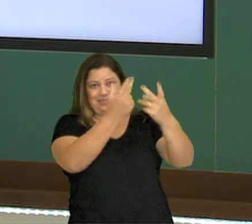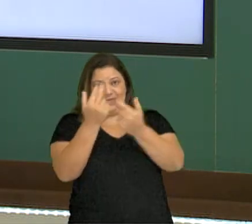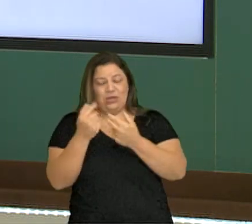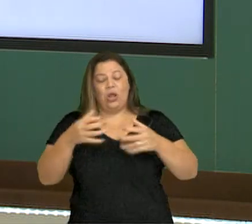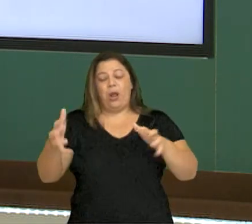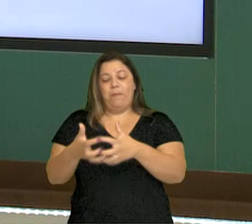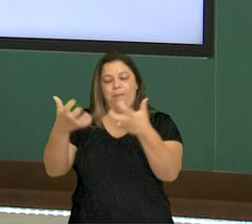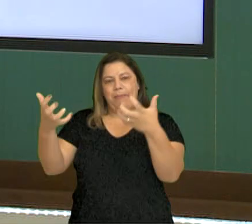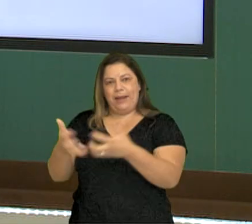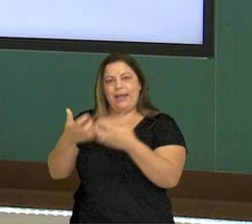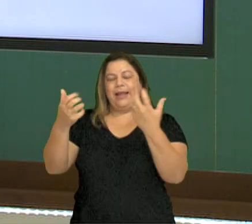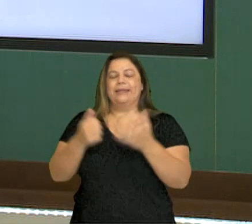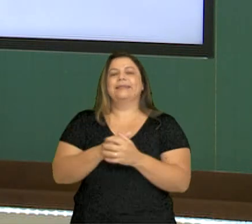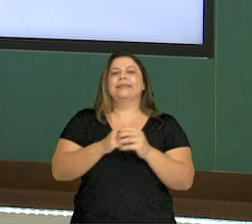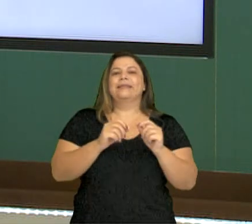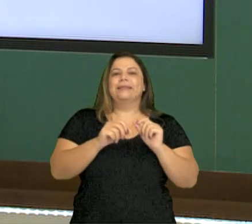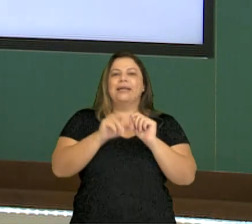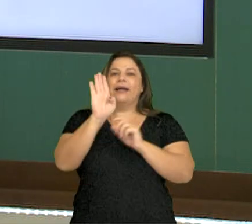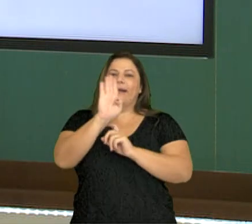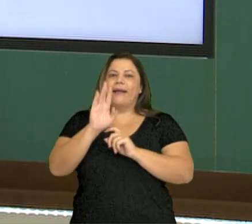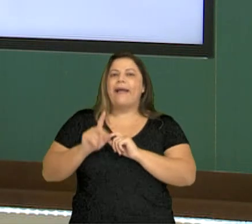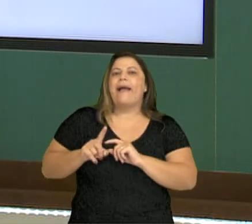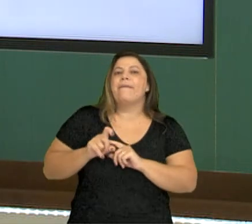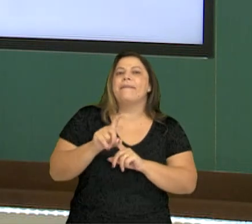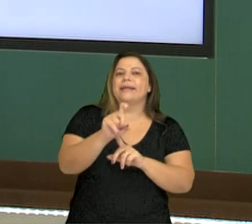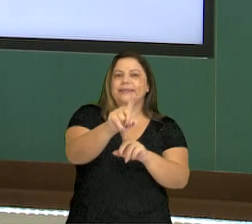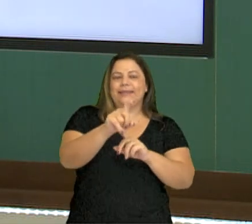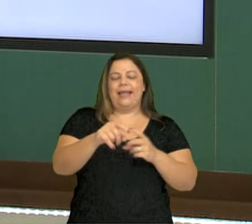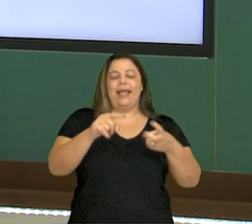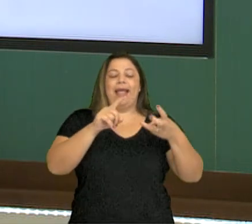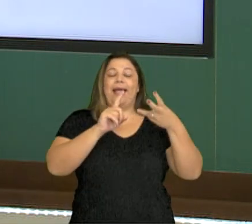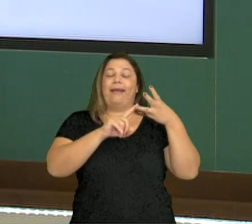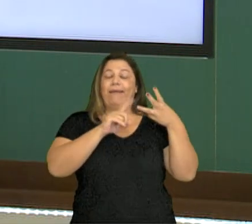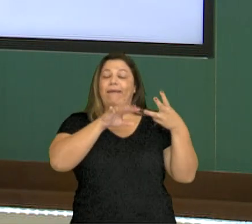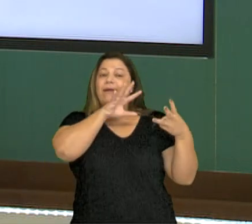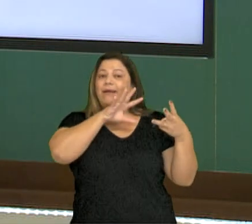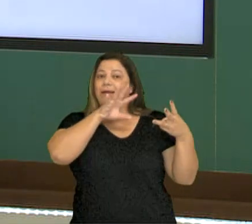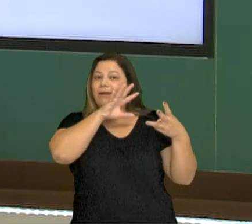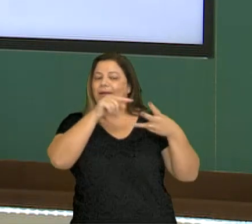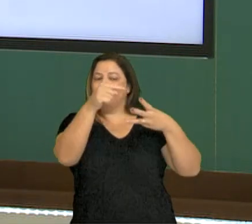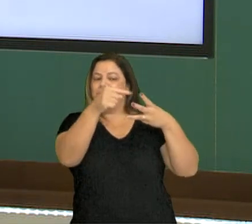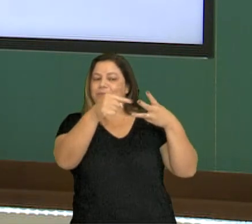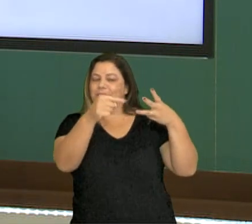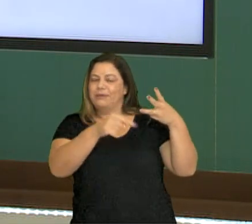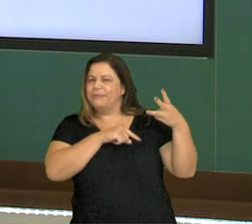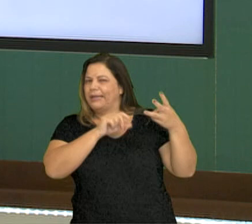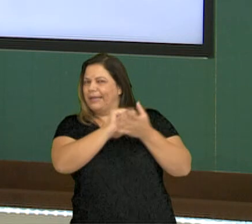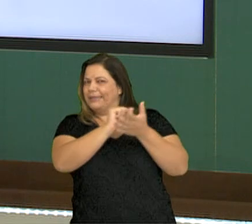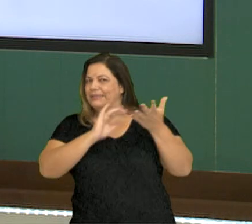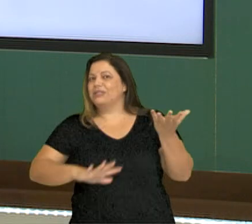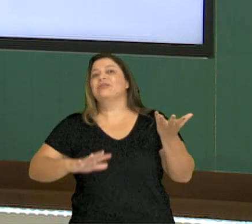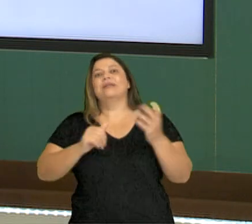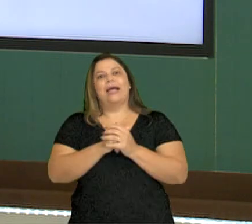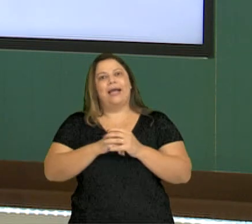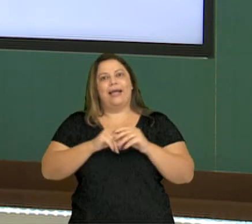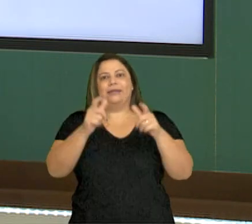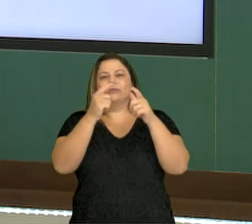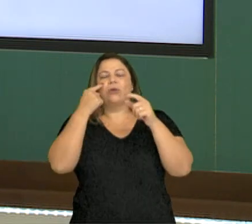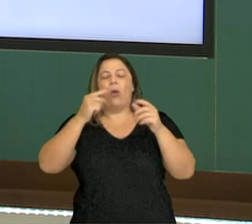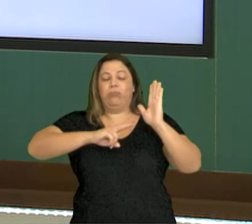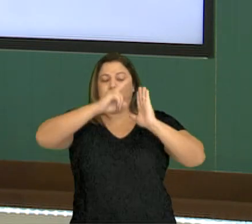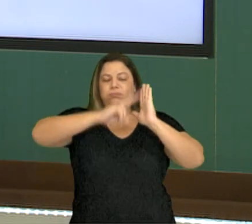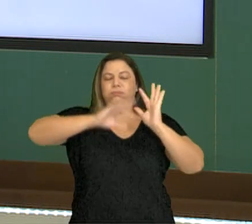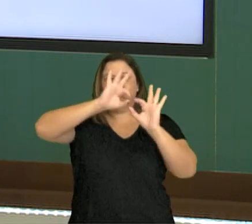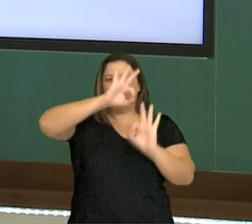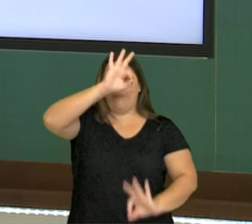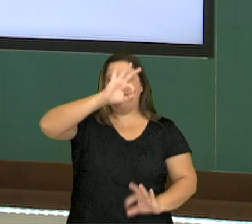de bactéria e de uma célula animal. Percebam que essa atividade ela é maior, ela é mais ampla. Ela